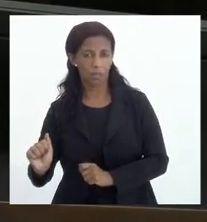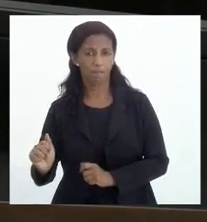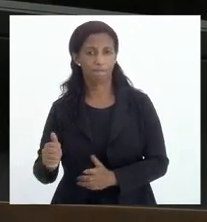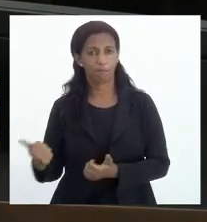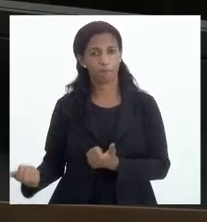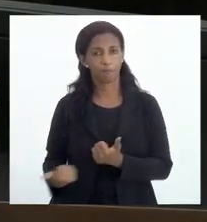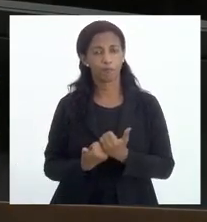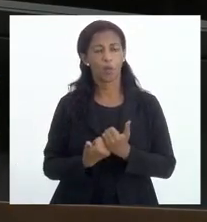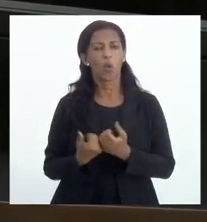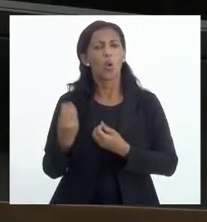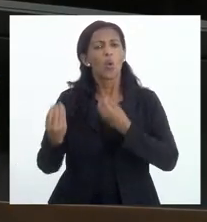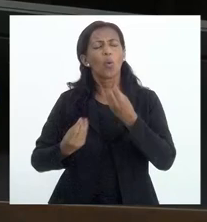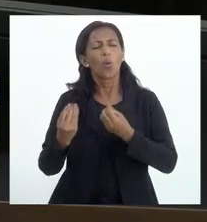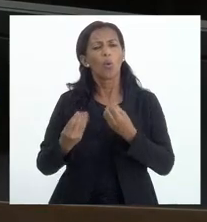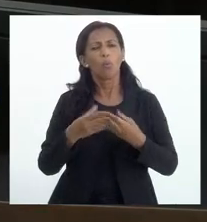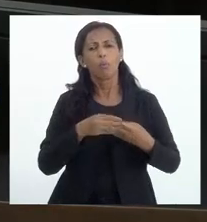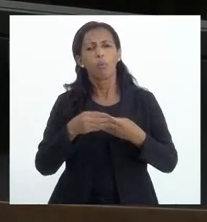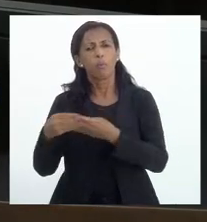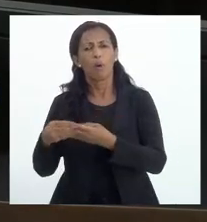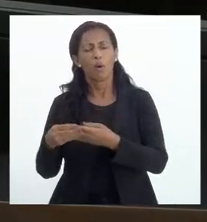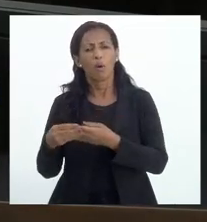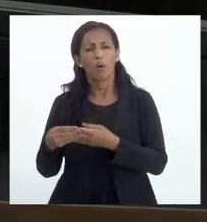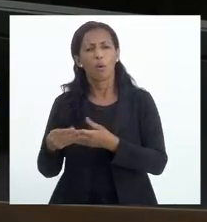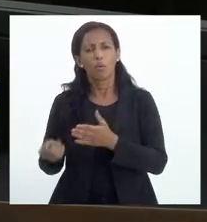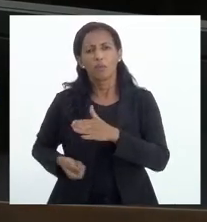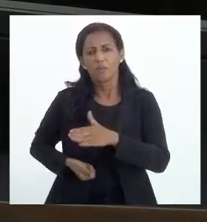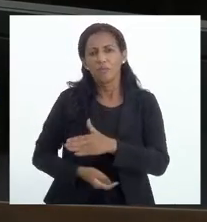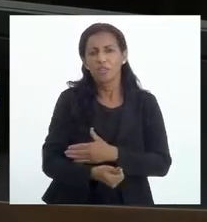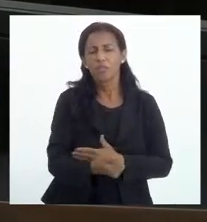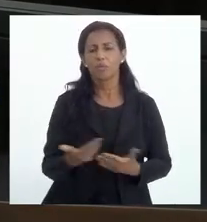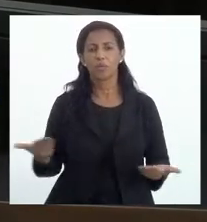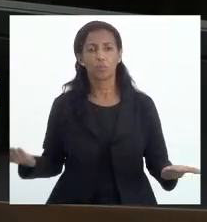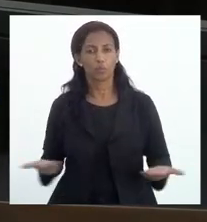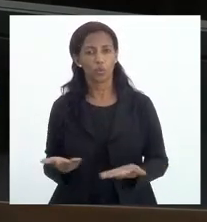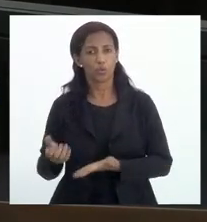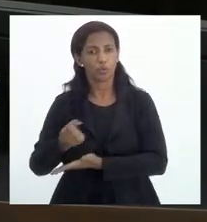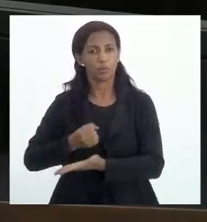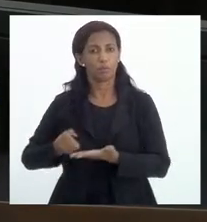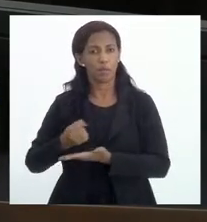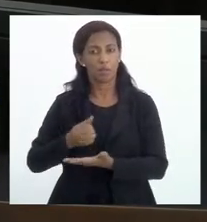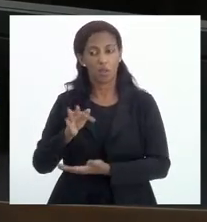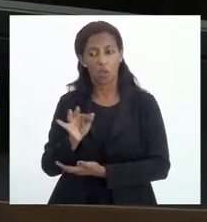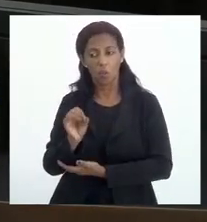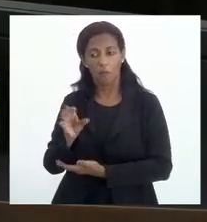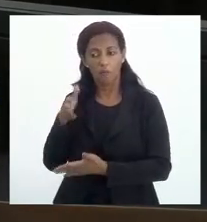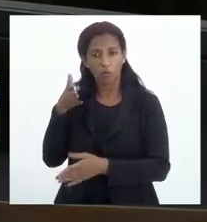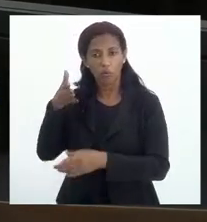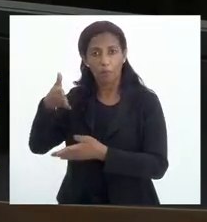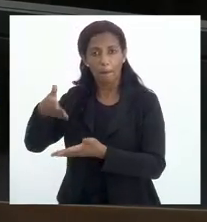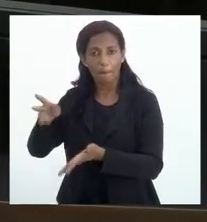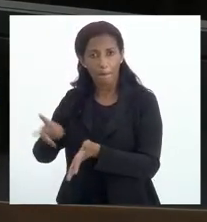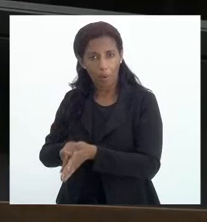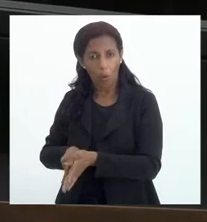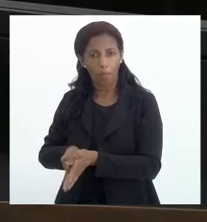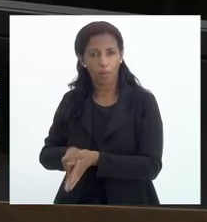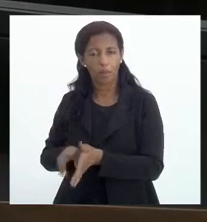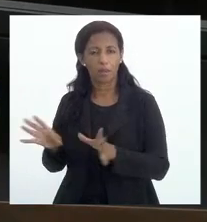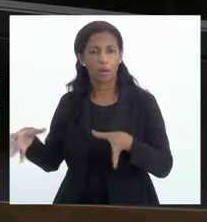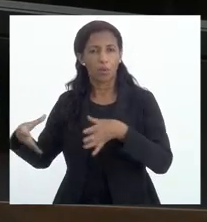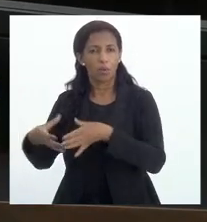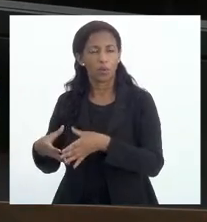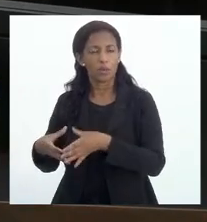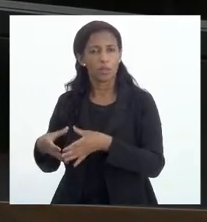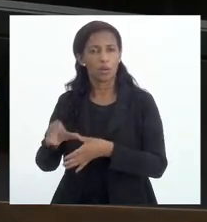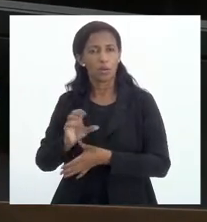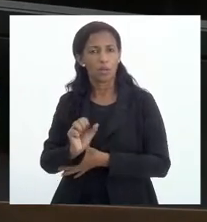nós estamos carregando os investimentos hoje baseados numa fonte específica, que é da concessão de